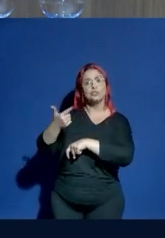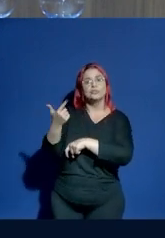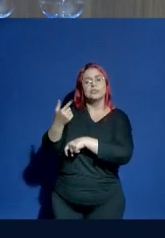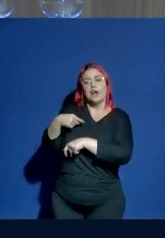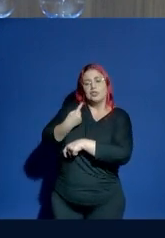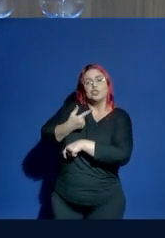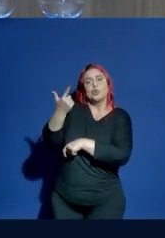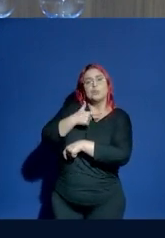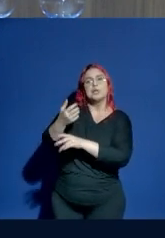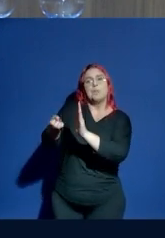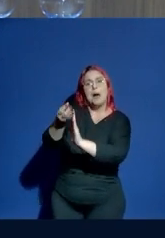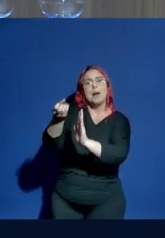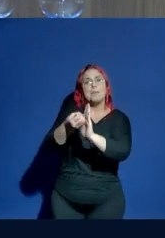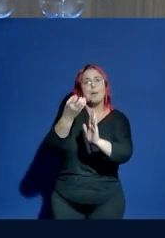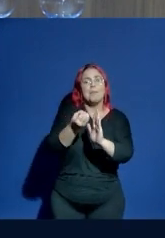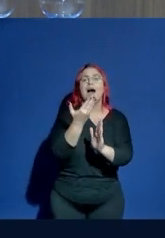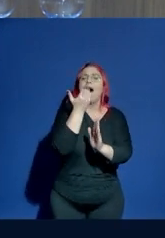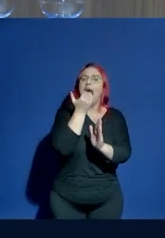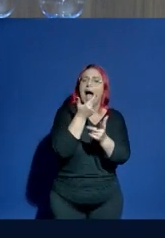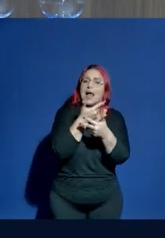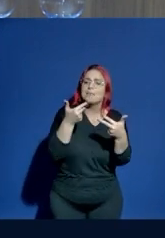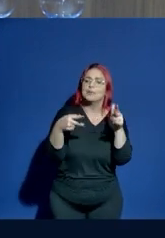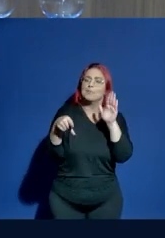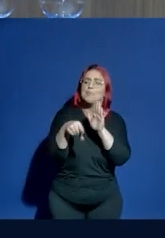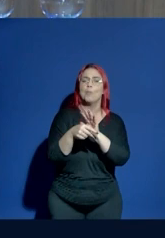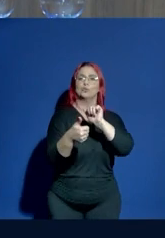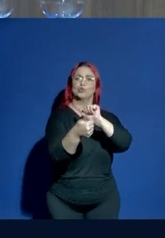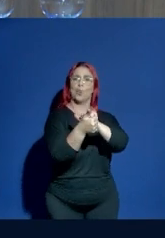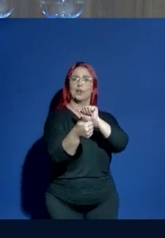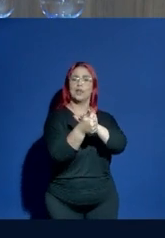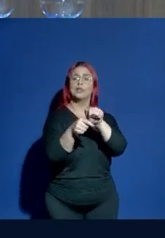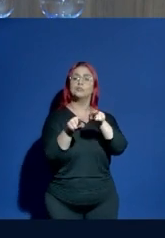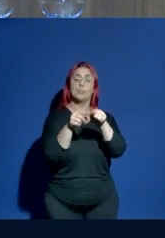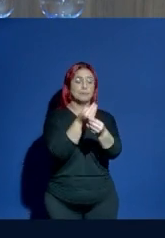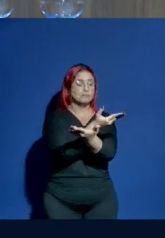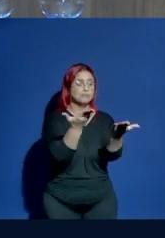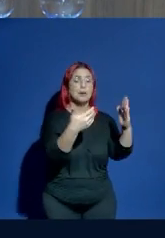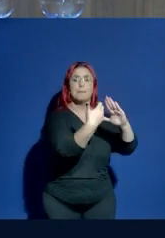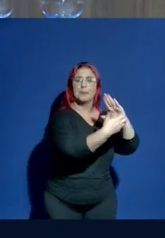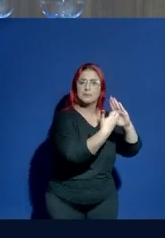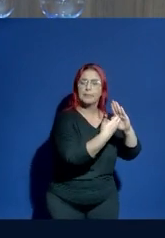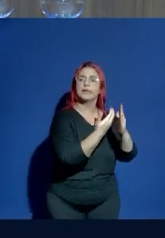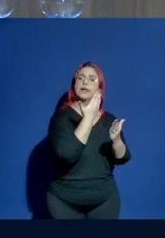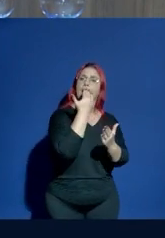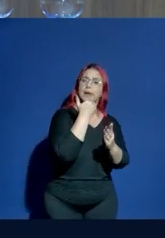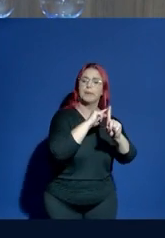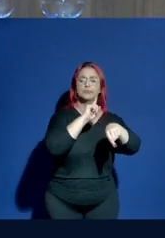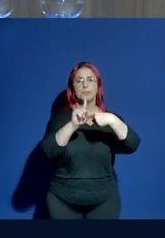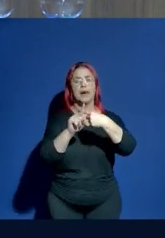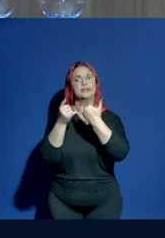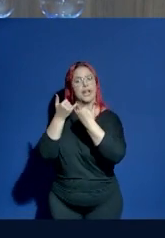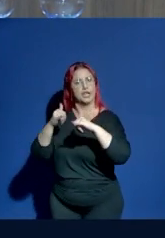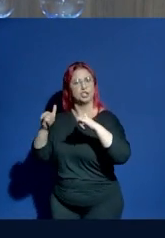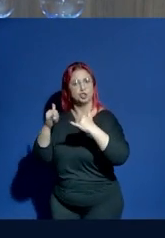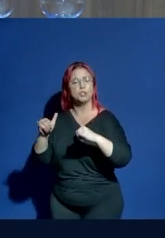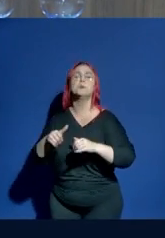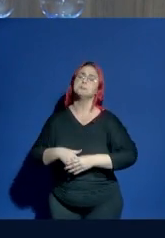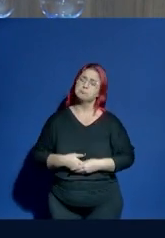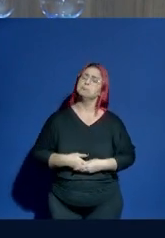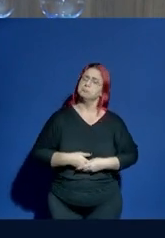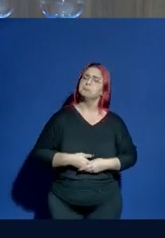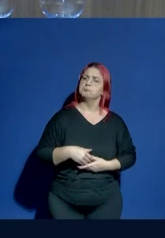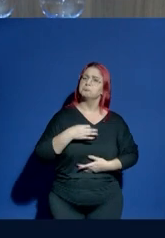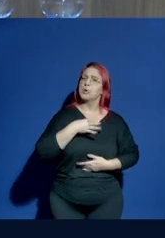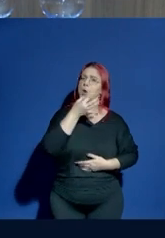mais alimentos de qualidade e colocar à disposição das indústrias, tanto para alimento quanto para energia, eu acho que deve